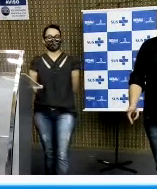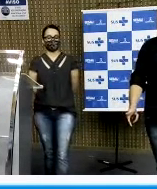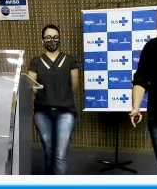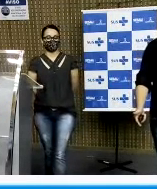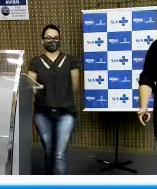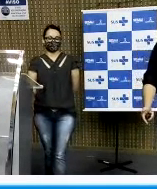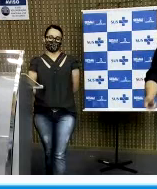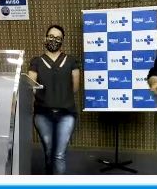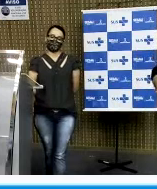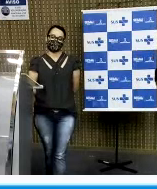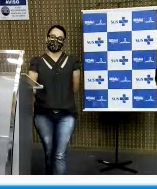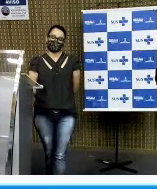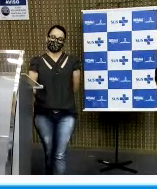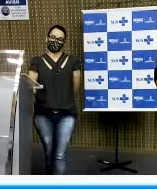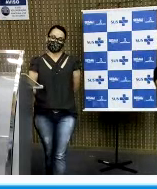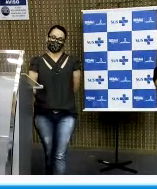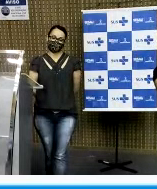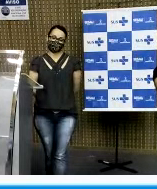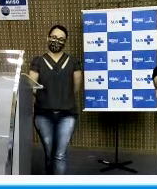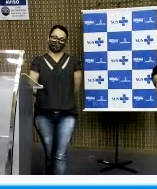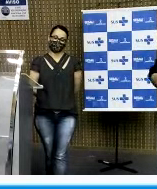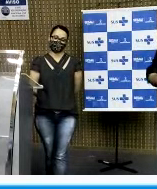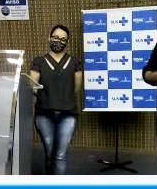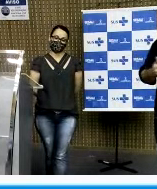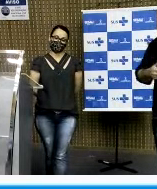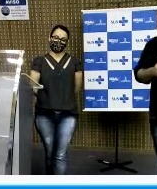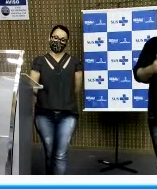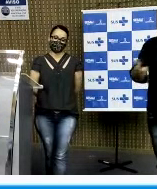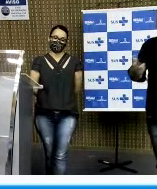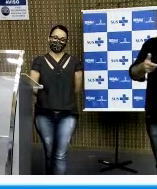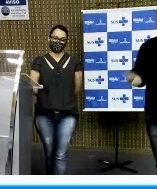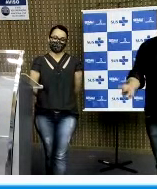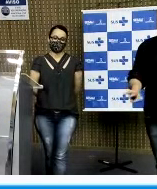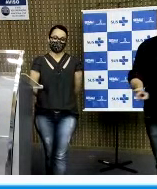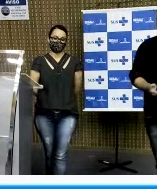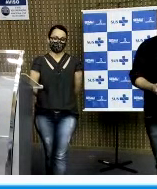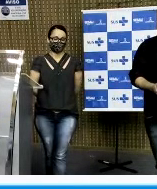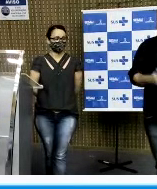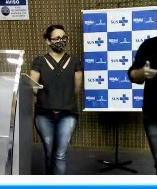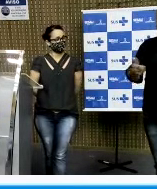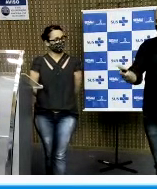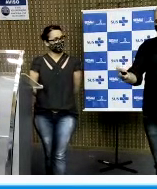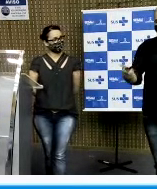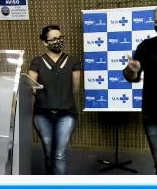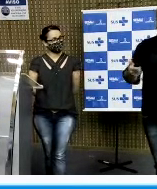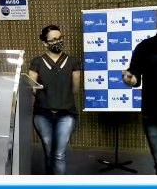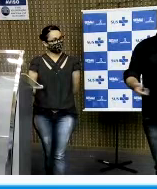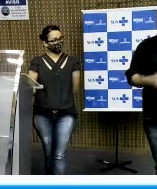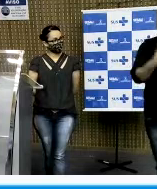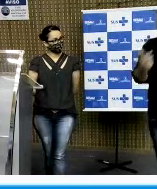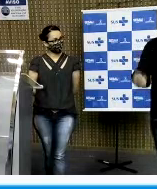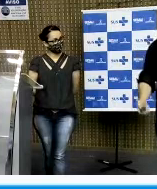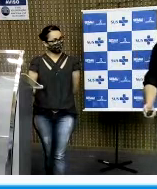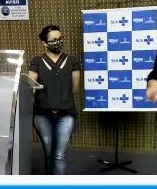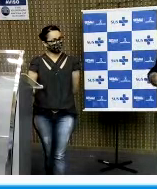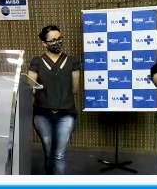só o coordenador e conforme alinhado junto à coordenação, a odonto, o regulador é a